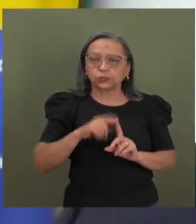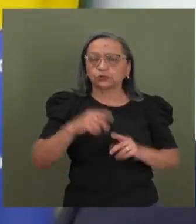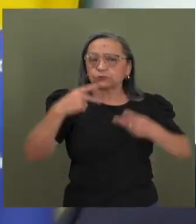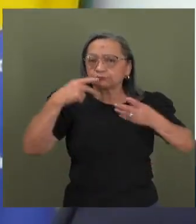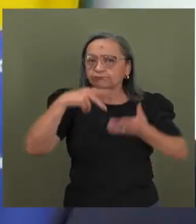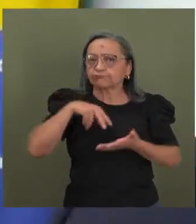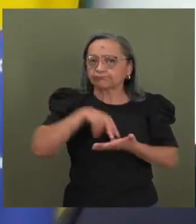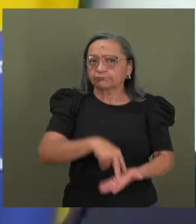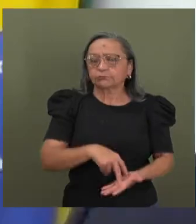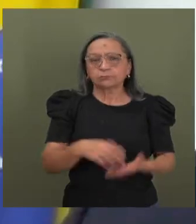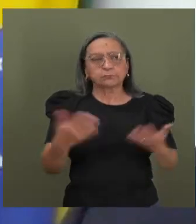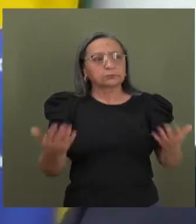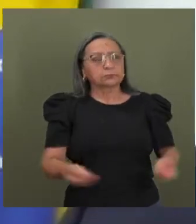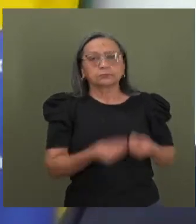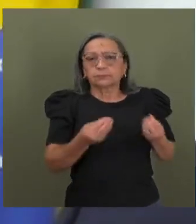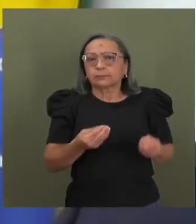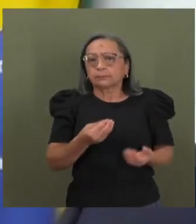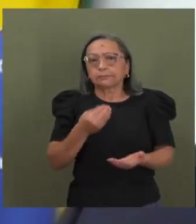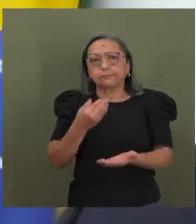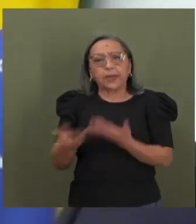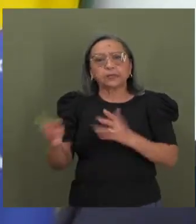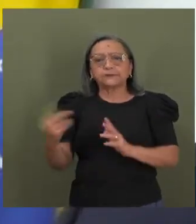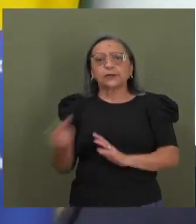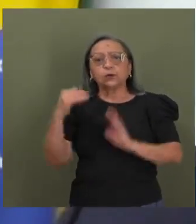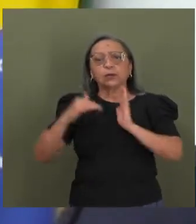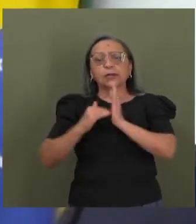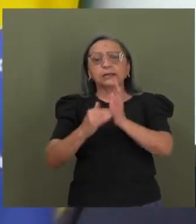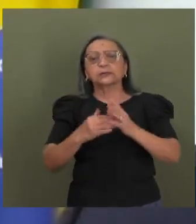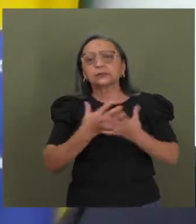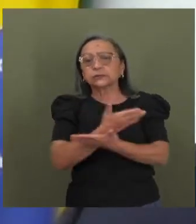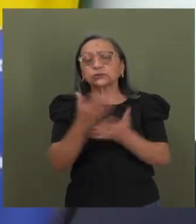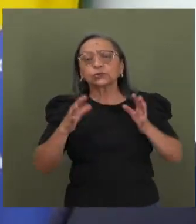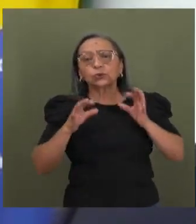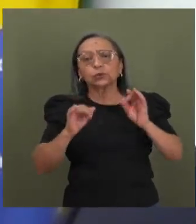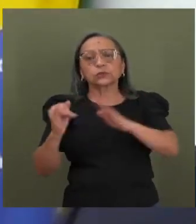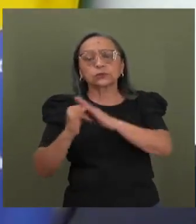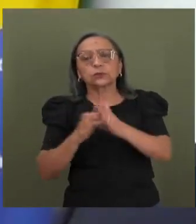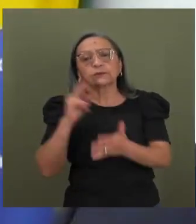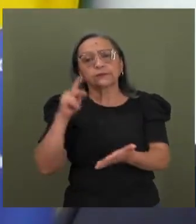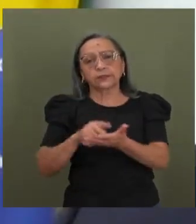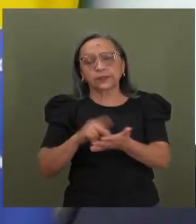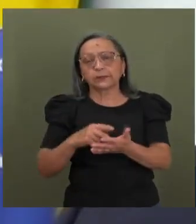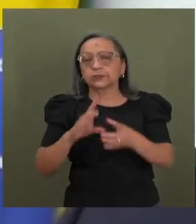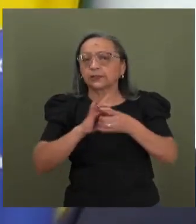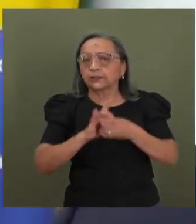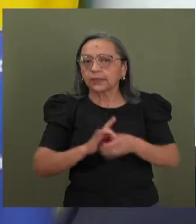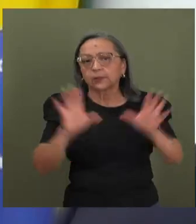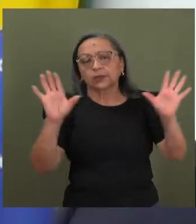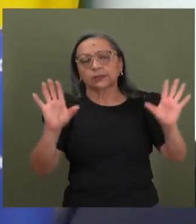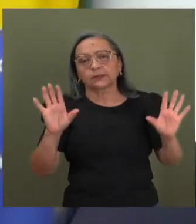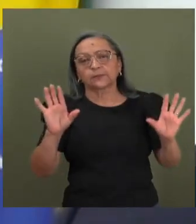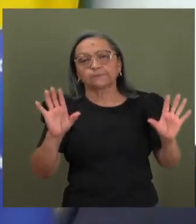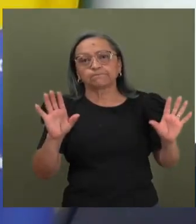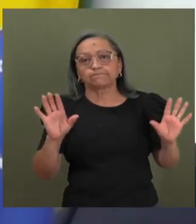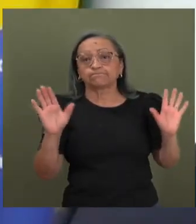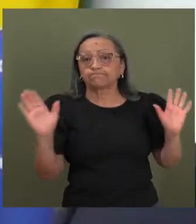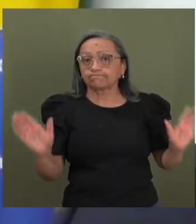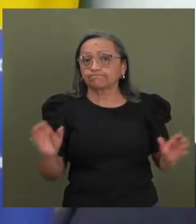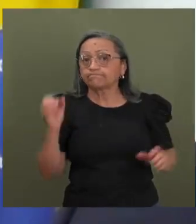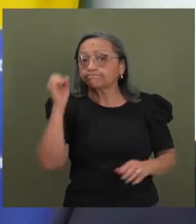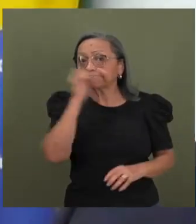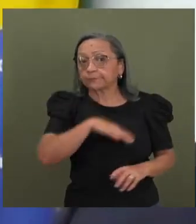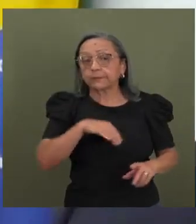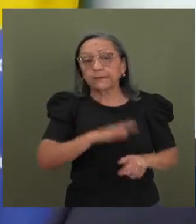posicionamento desmoraliza essa casa perante todas as instituições verdadeiramente democráticas. Um escárnio para mais